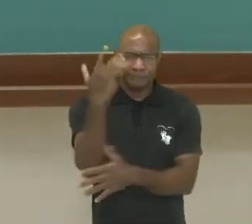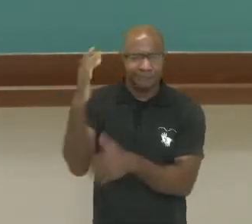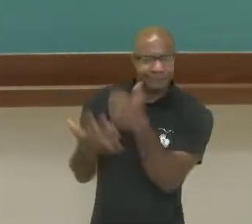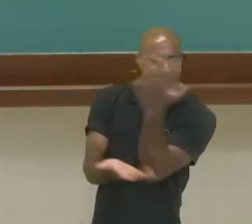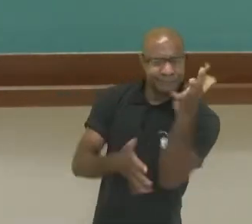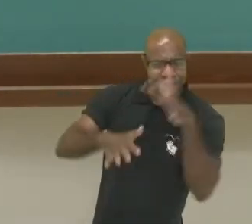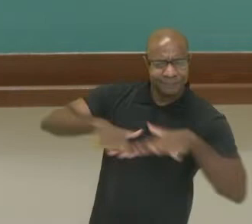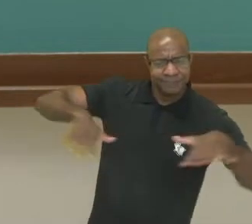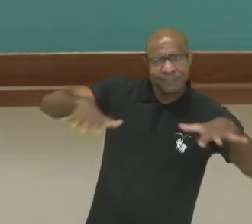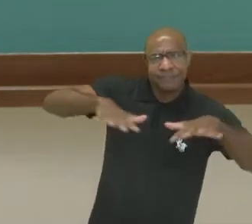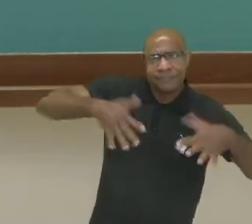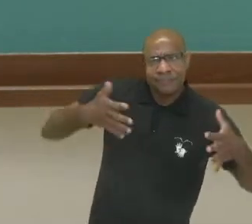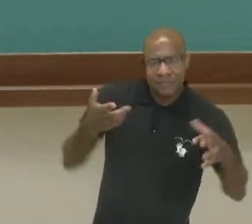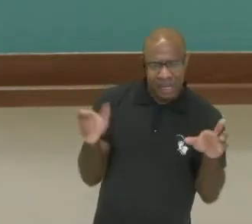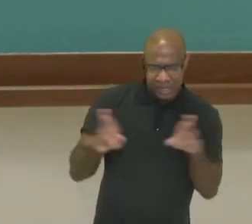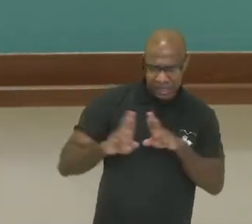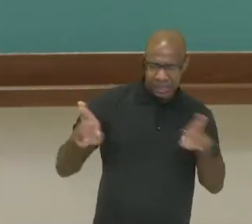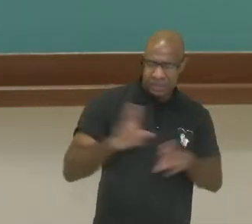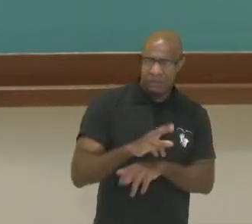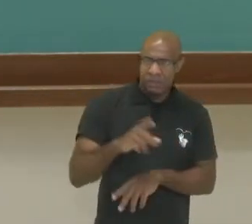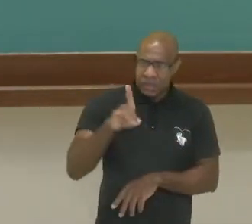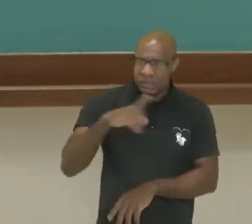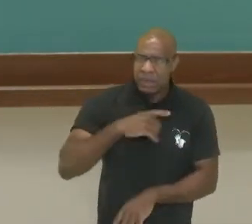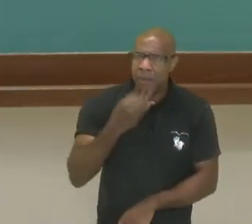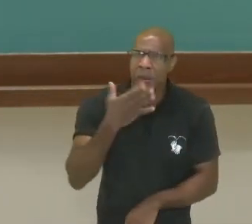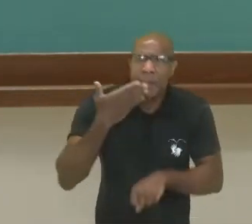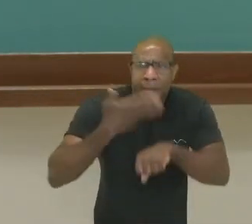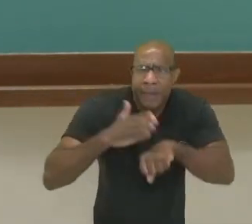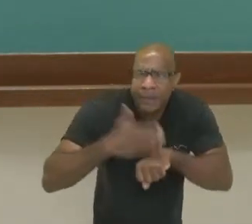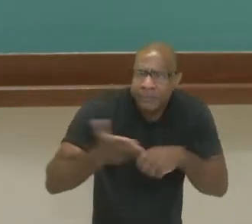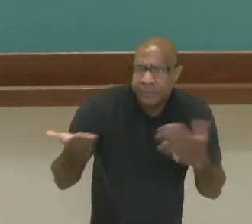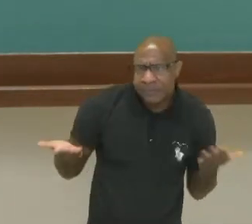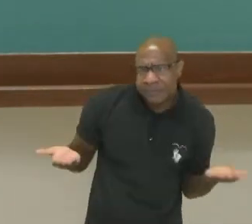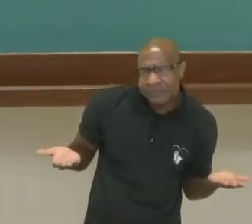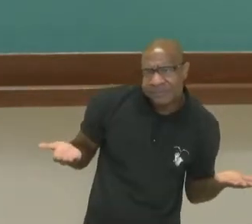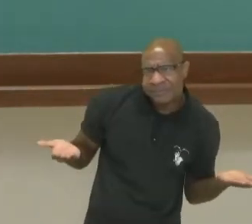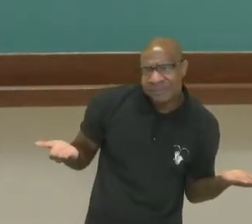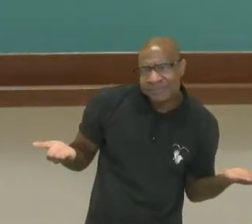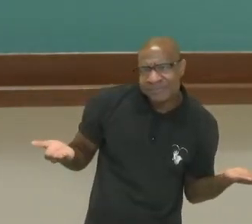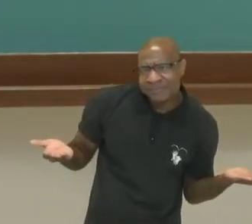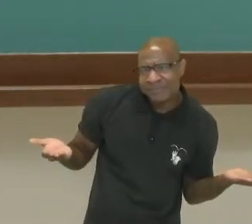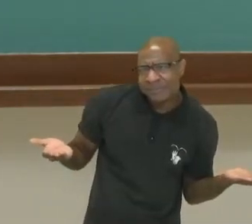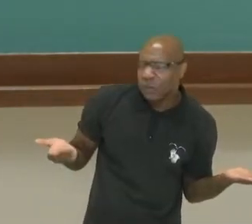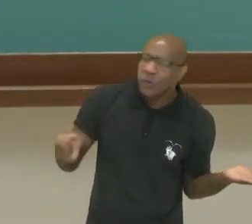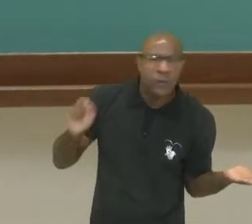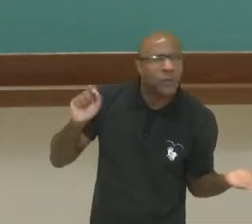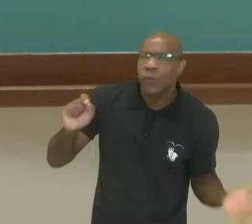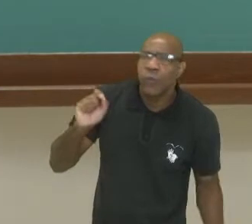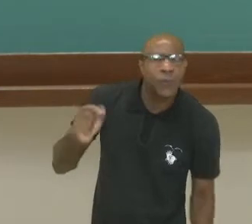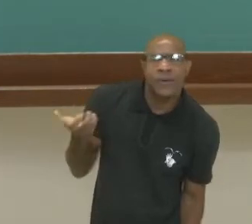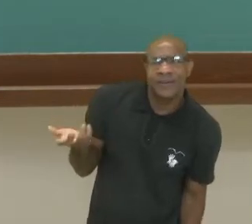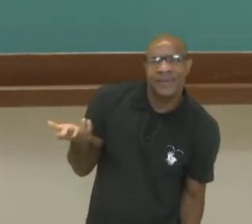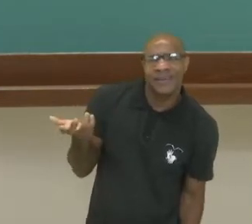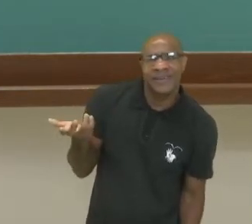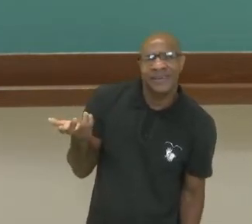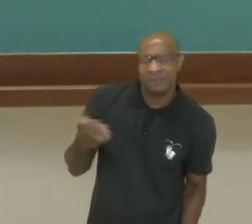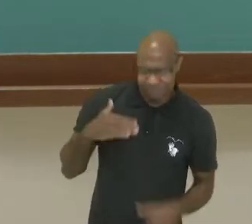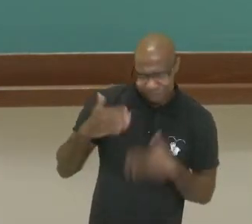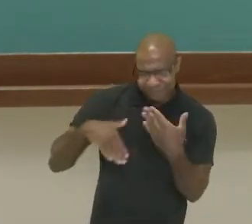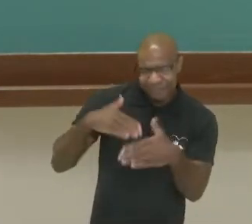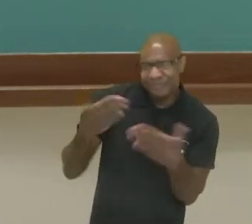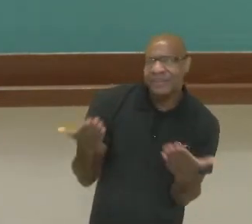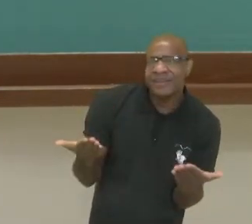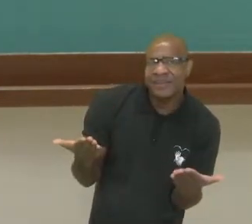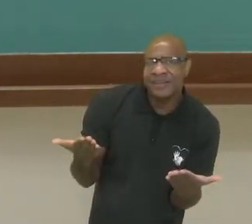Será que você tem boas práticas? E mais, o que pode ser aprimorado, ou